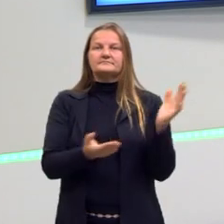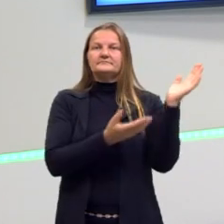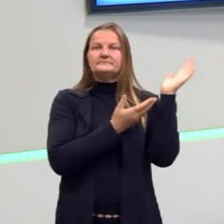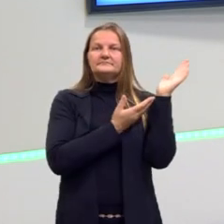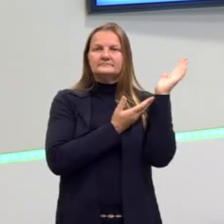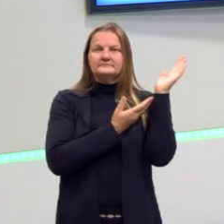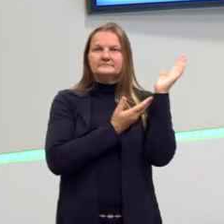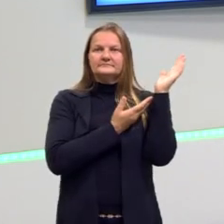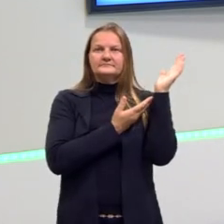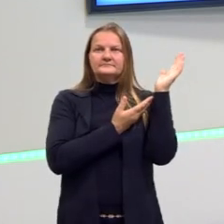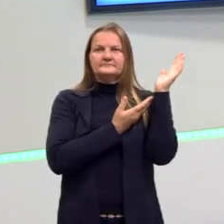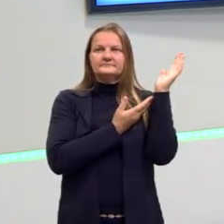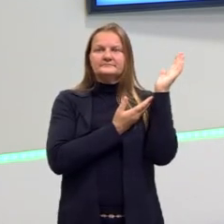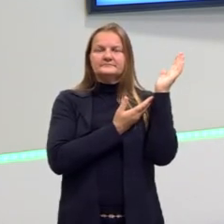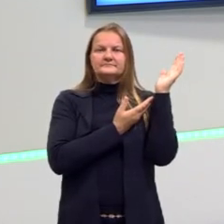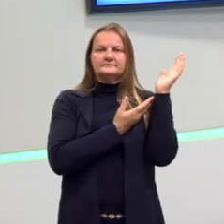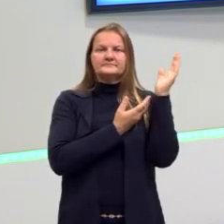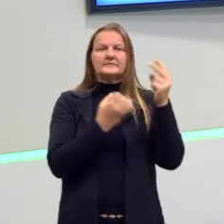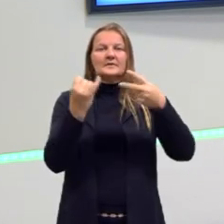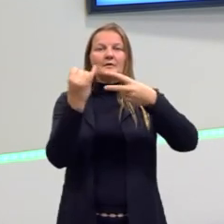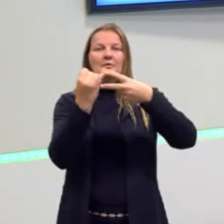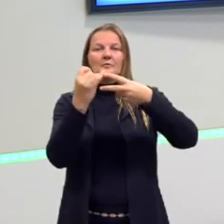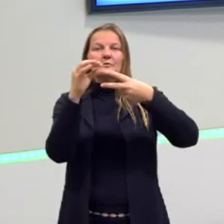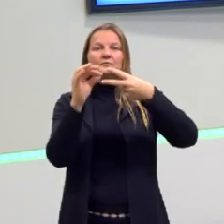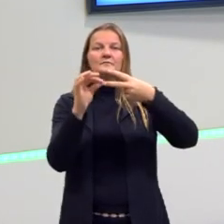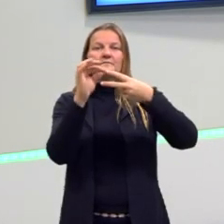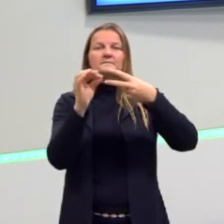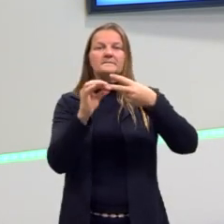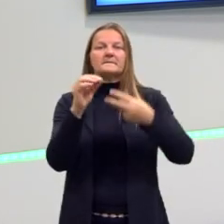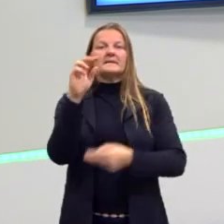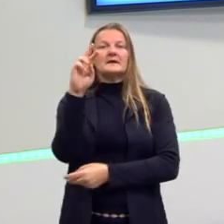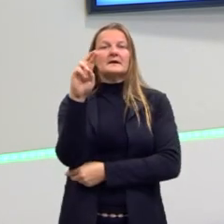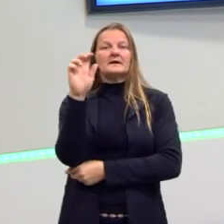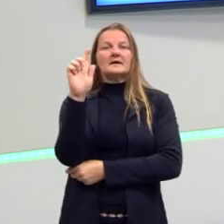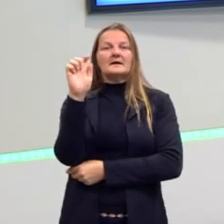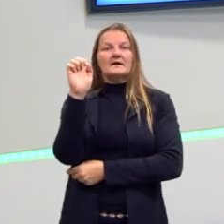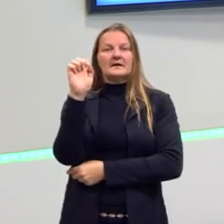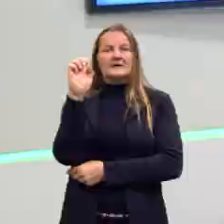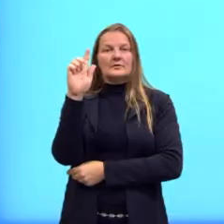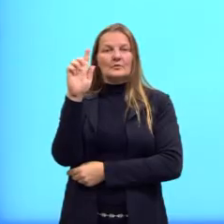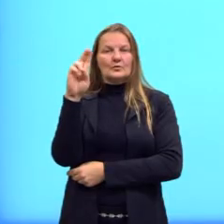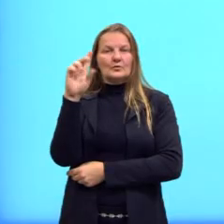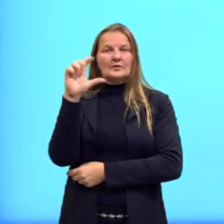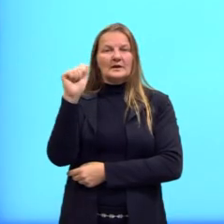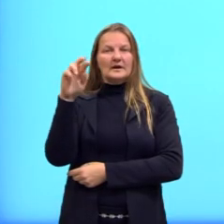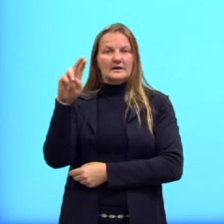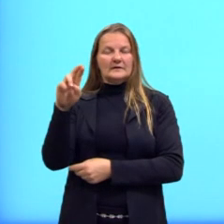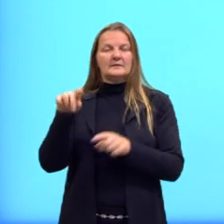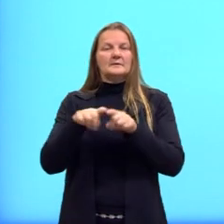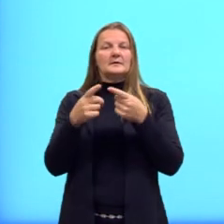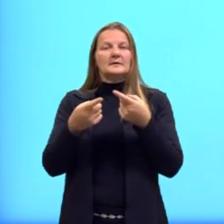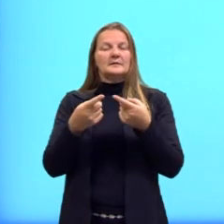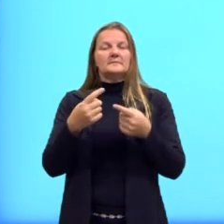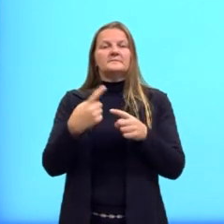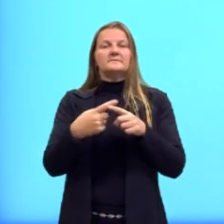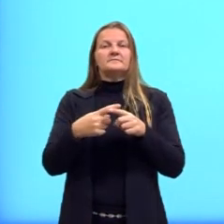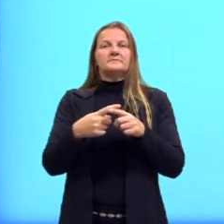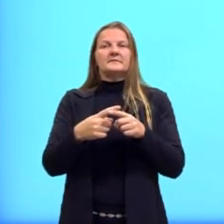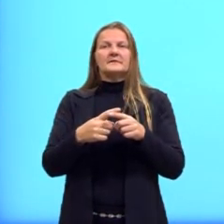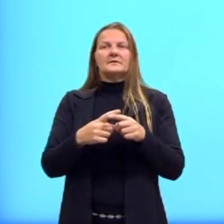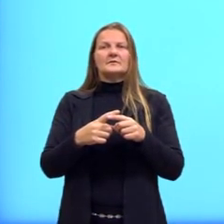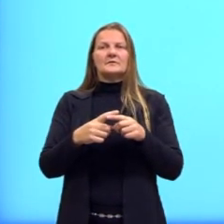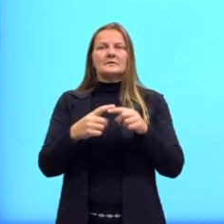trouxe para vocês a definição de um polígono regular o polígono convexo ele é regular quando ele é